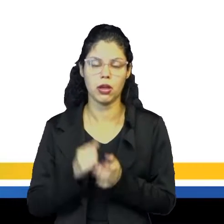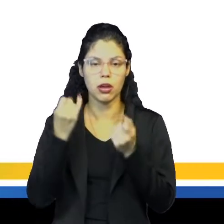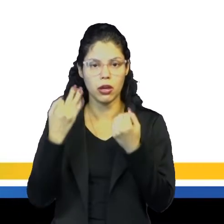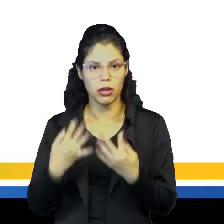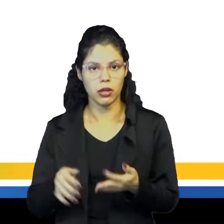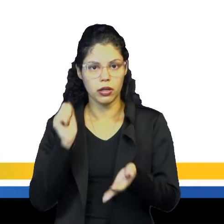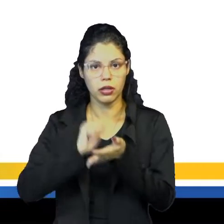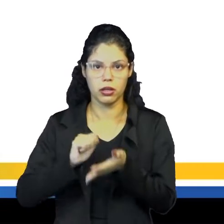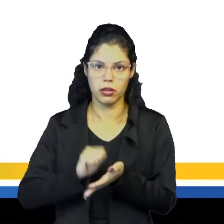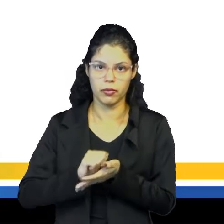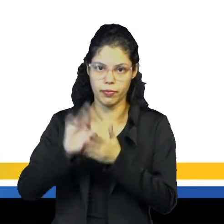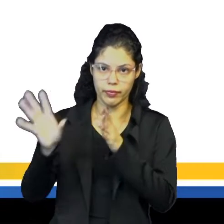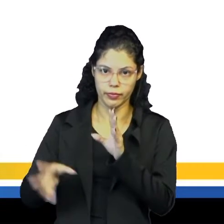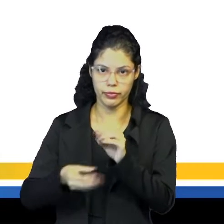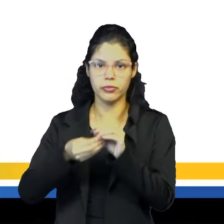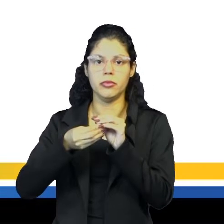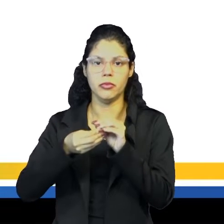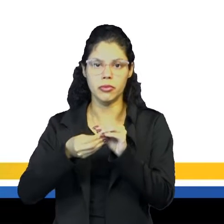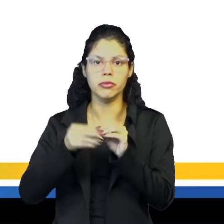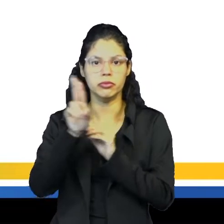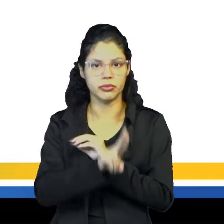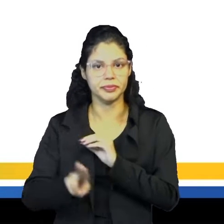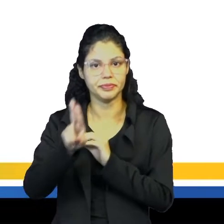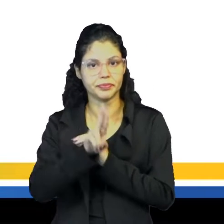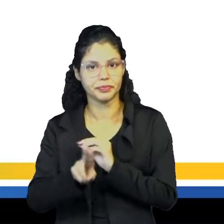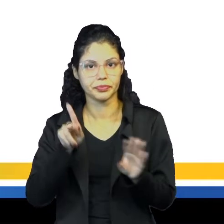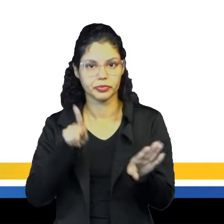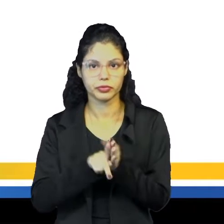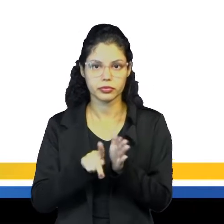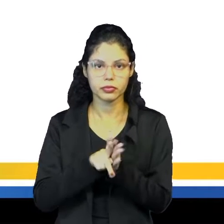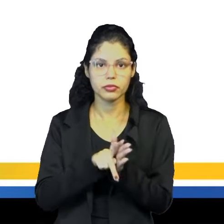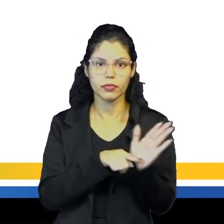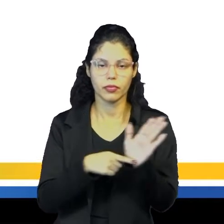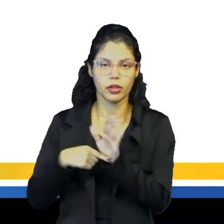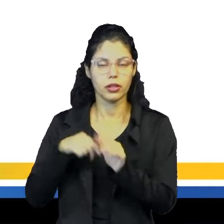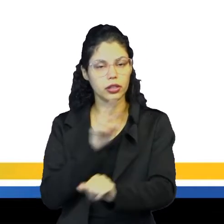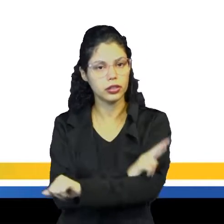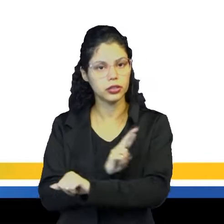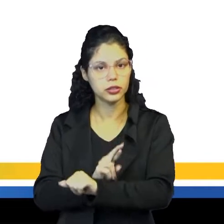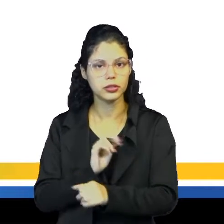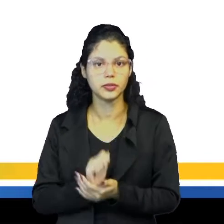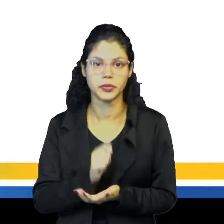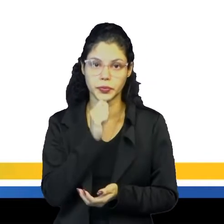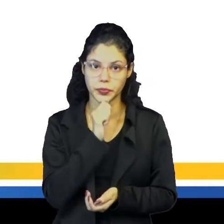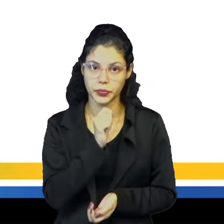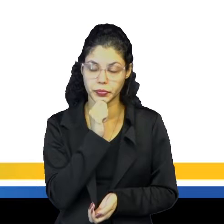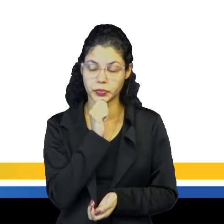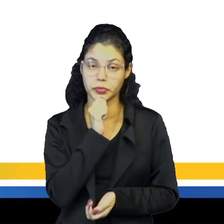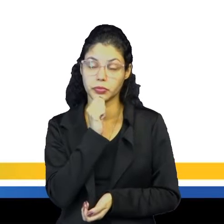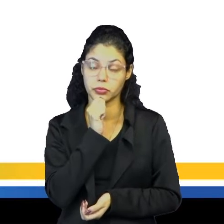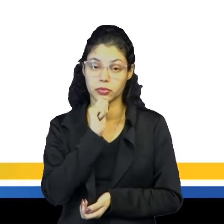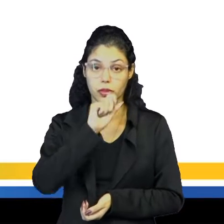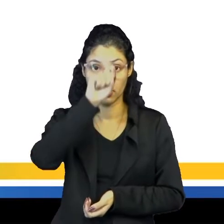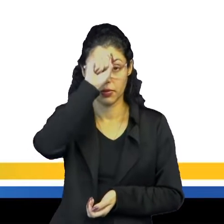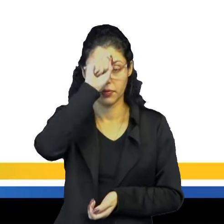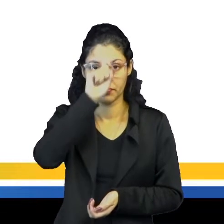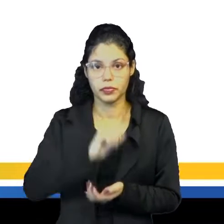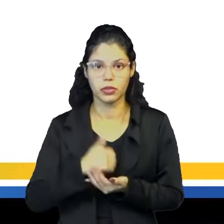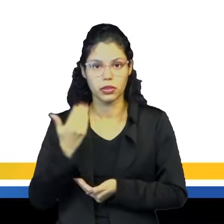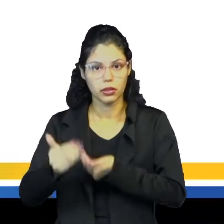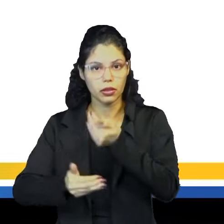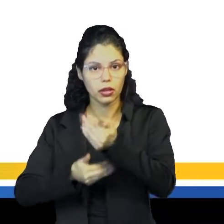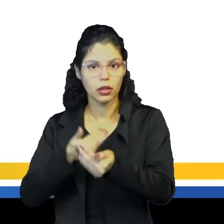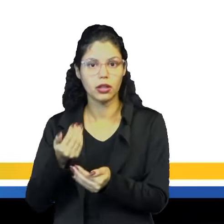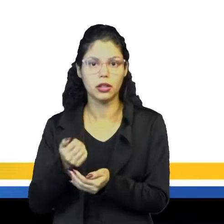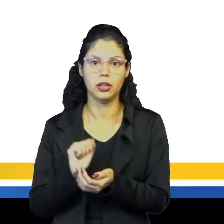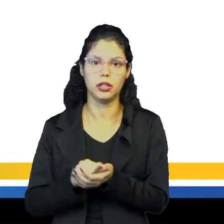Trata-se de uma escrita complexa e ela era utilizada em representações religiosas. Além dessa, os egípcios eles